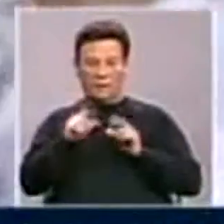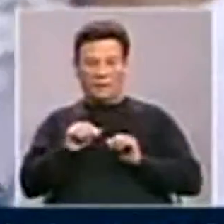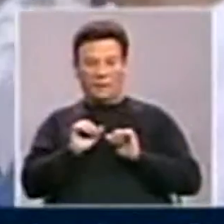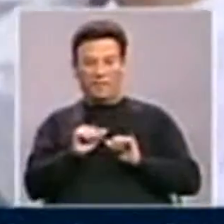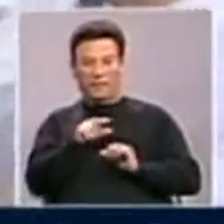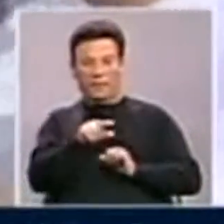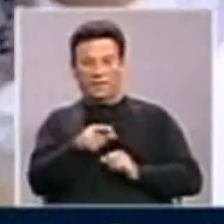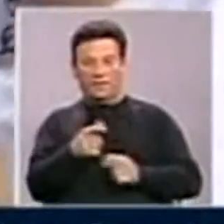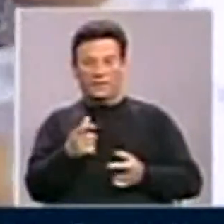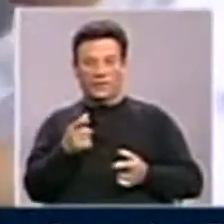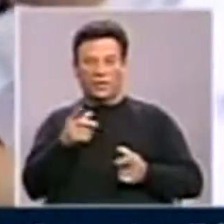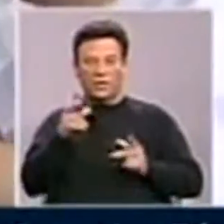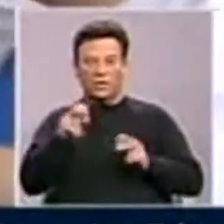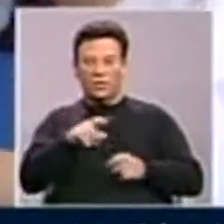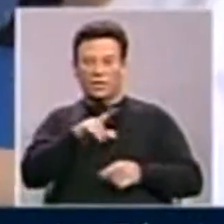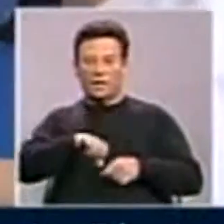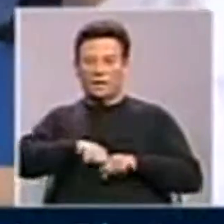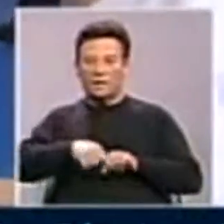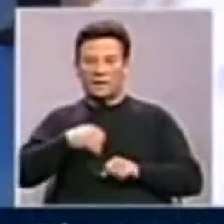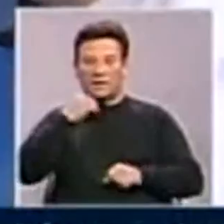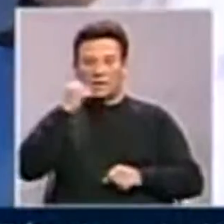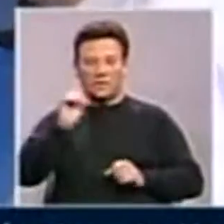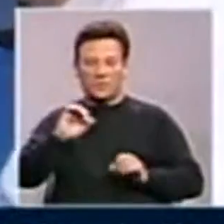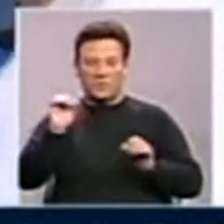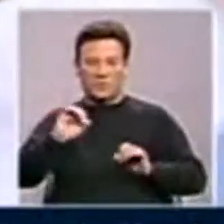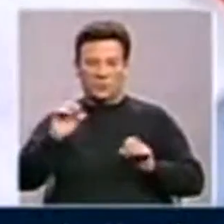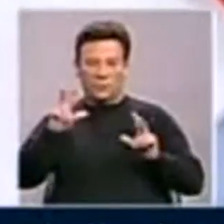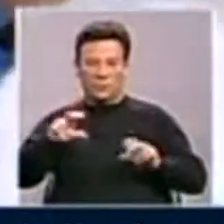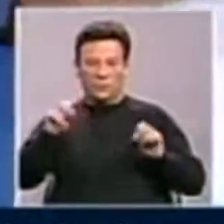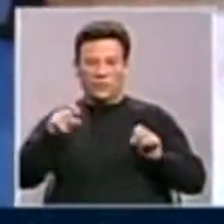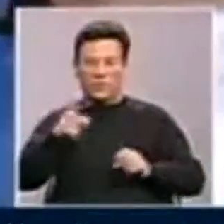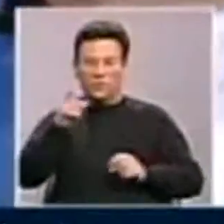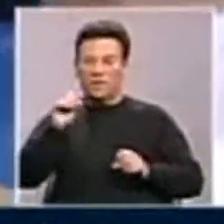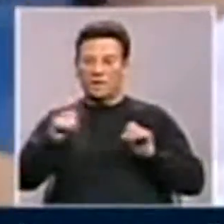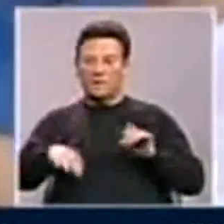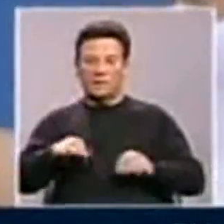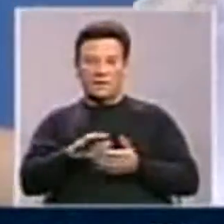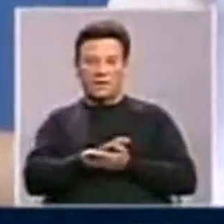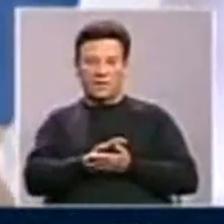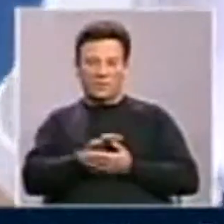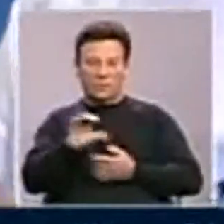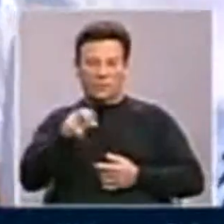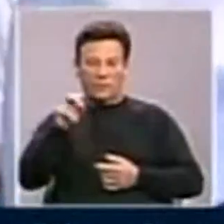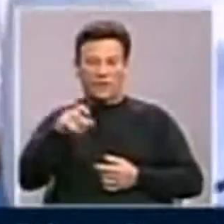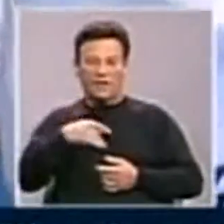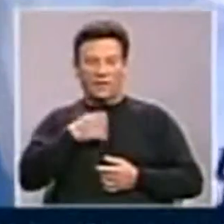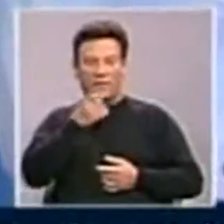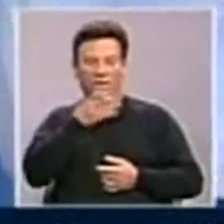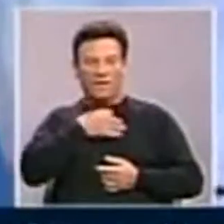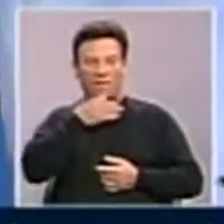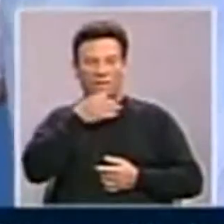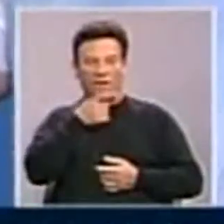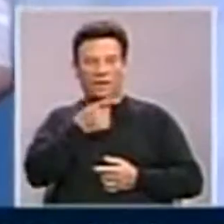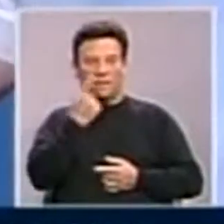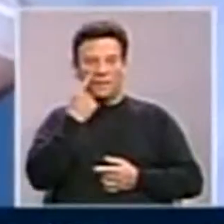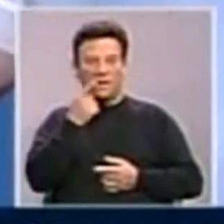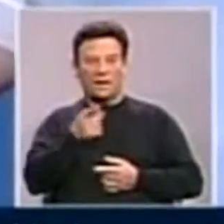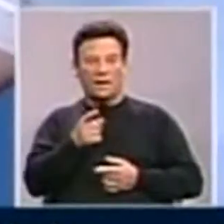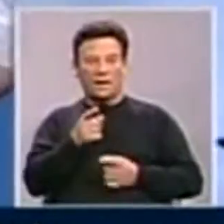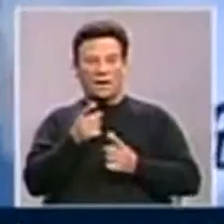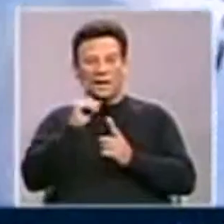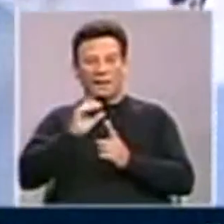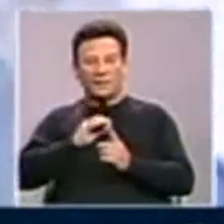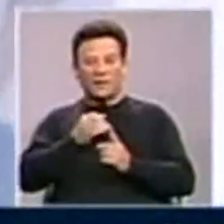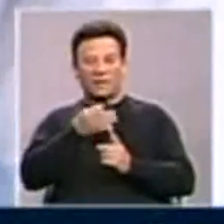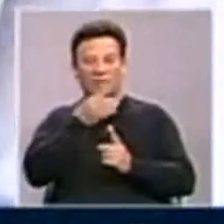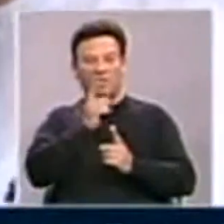para eles. E nunca ninguém se magoou? Não, nunca houve nenhum acidente. Muito bem, vamos lá falar com eles a ver o que é que, neste caso com elas,